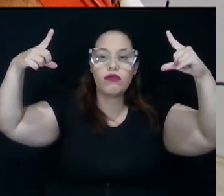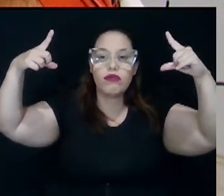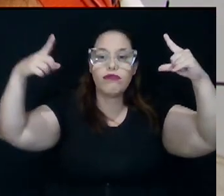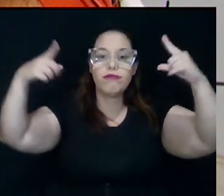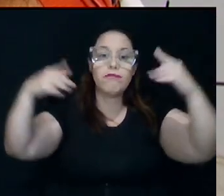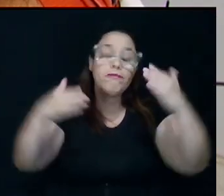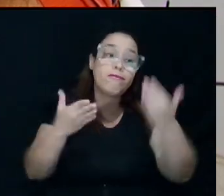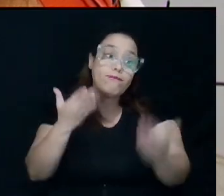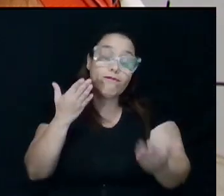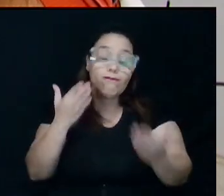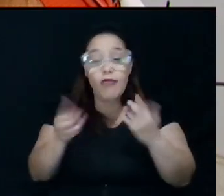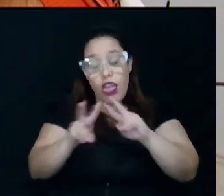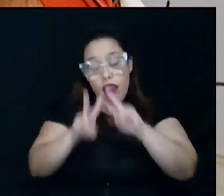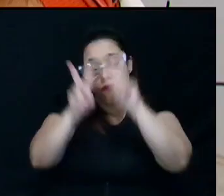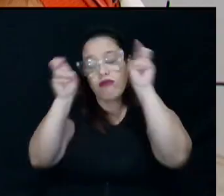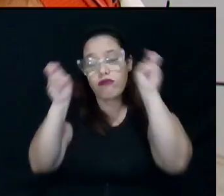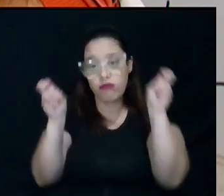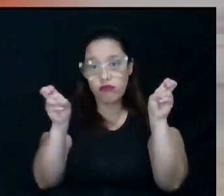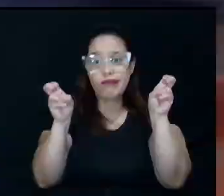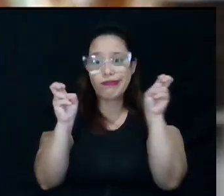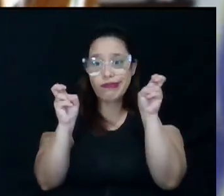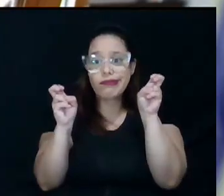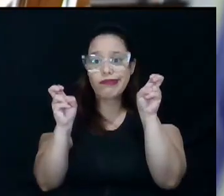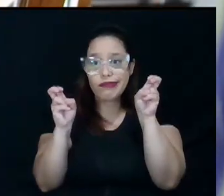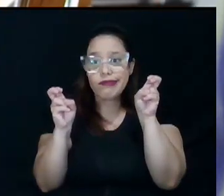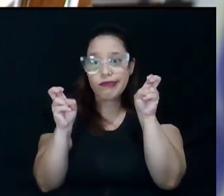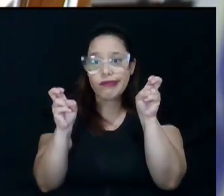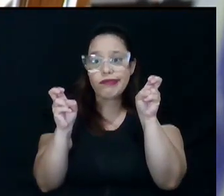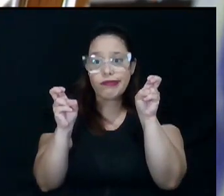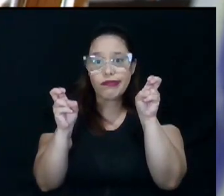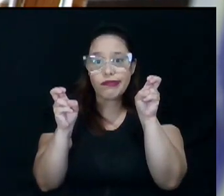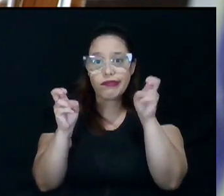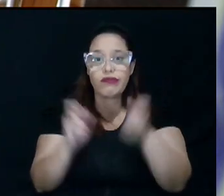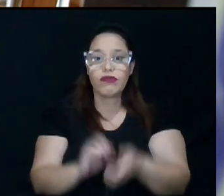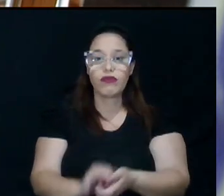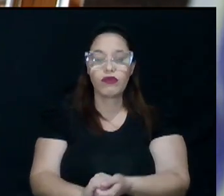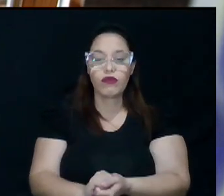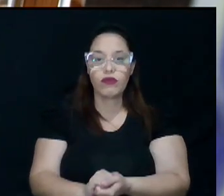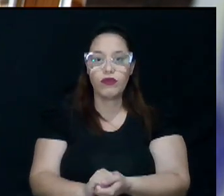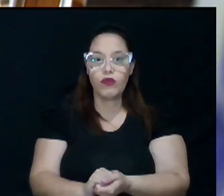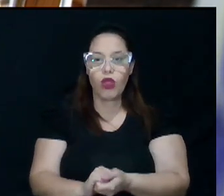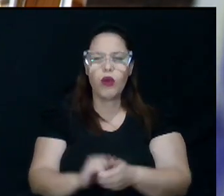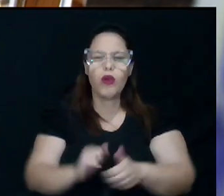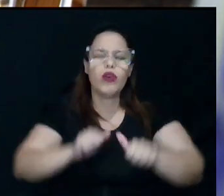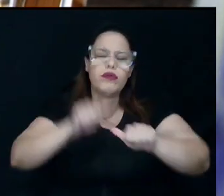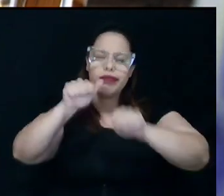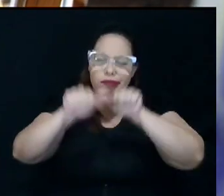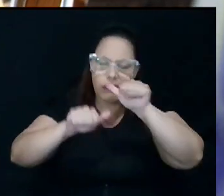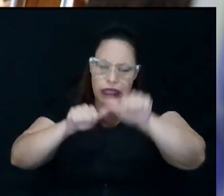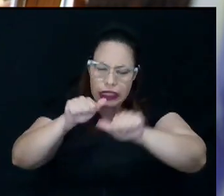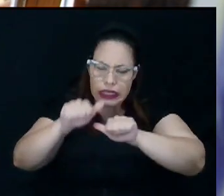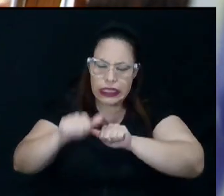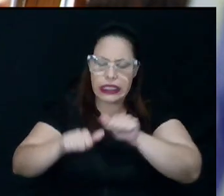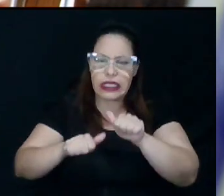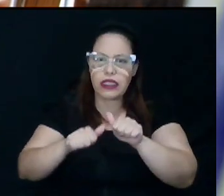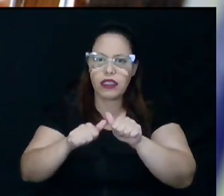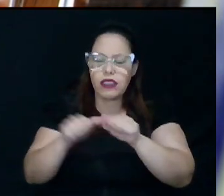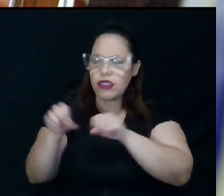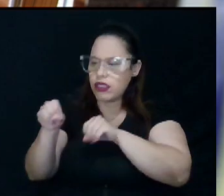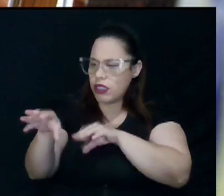assunto, a gente consegue algumas possibilidades. Bom, mudou muito a forma de ensinar